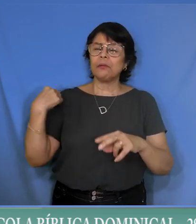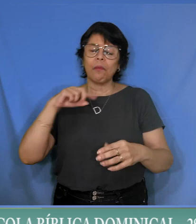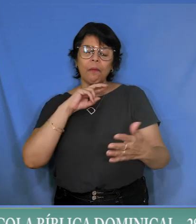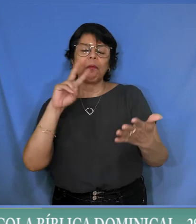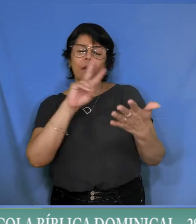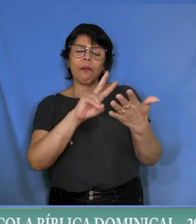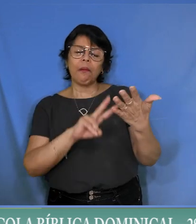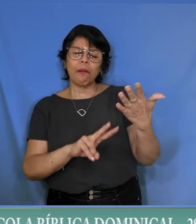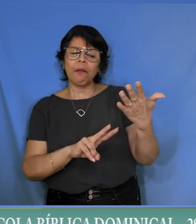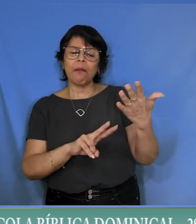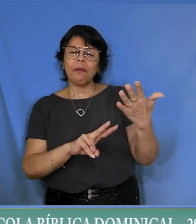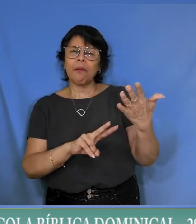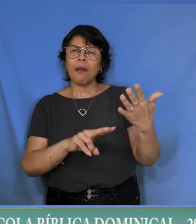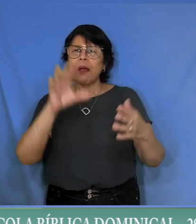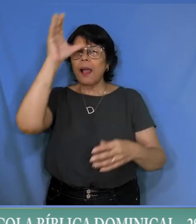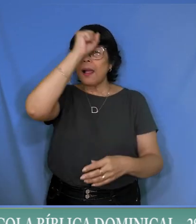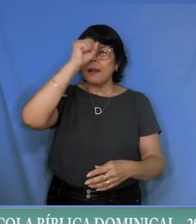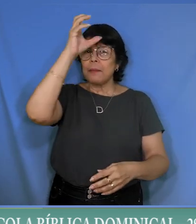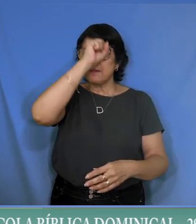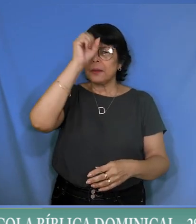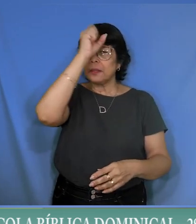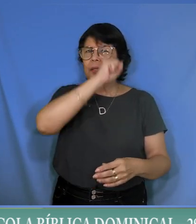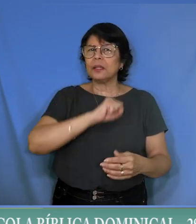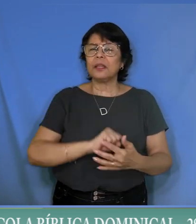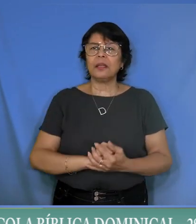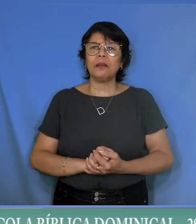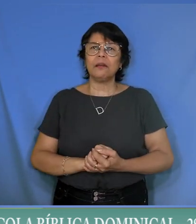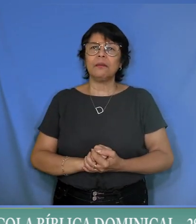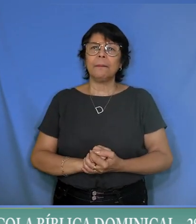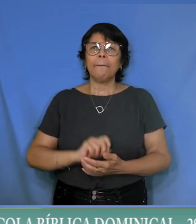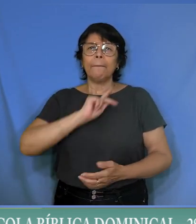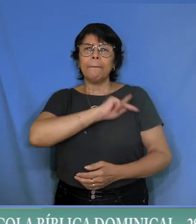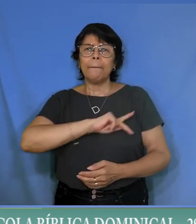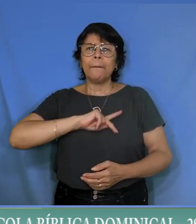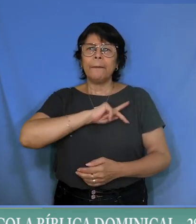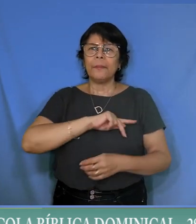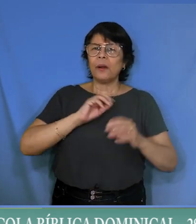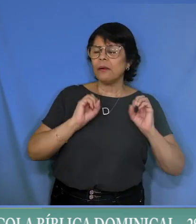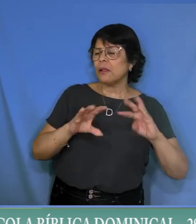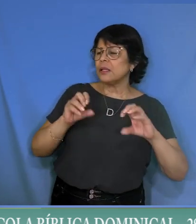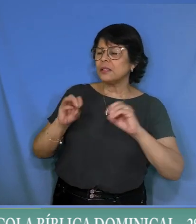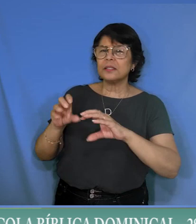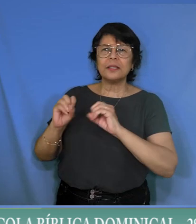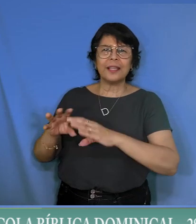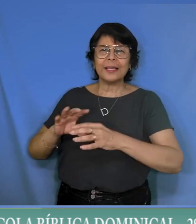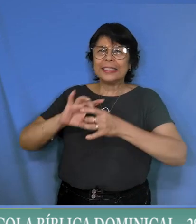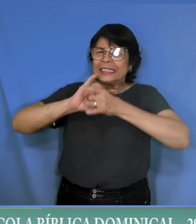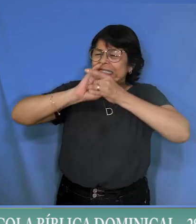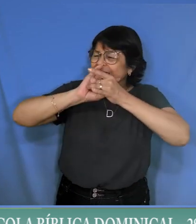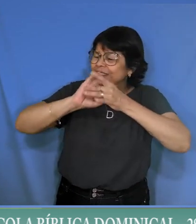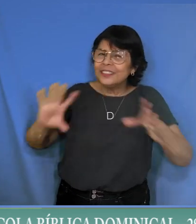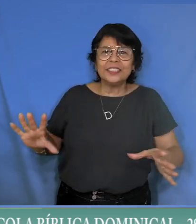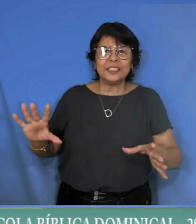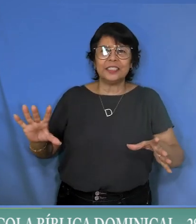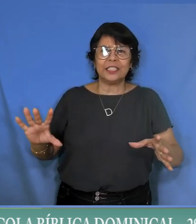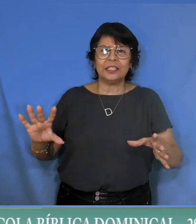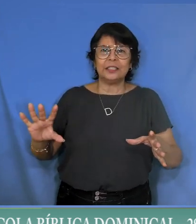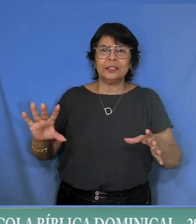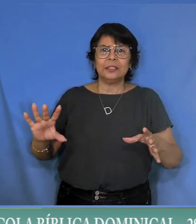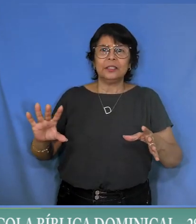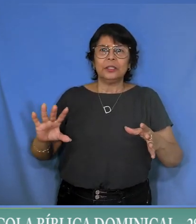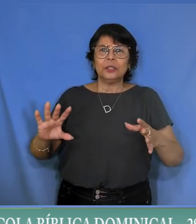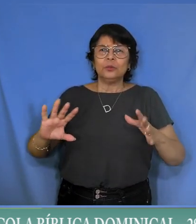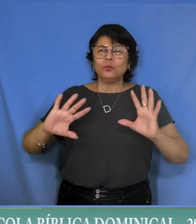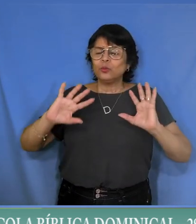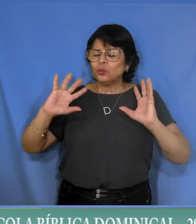conheço. Gente que tem amargura no coração, guarda coisas pequenas, coisas tão sem